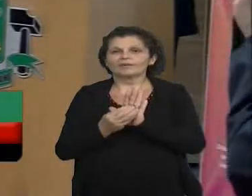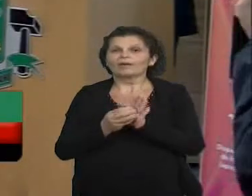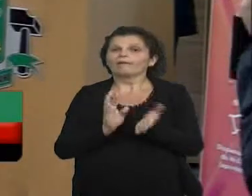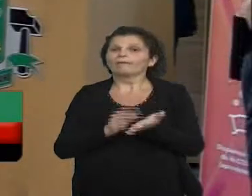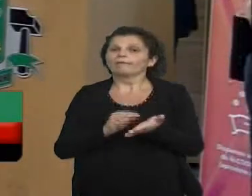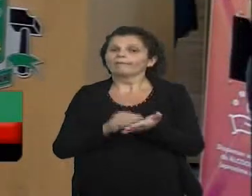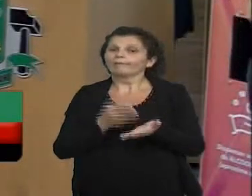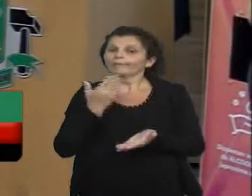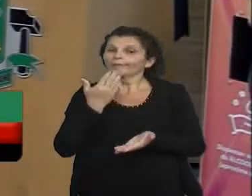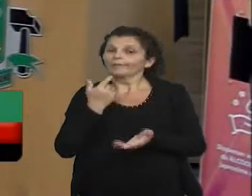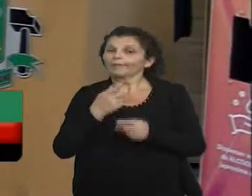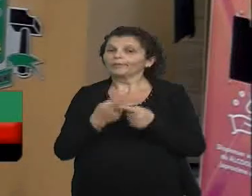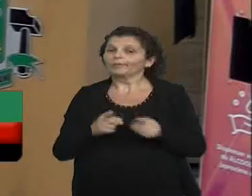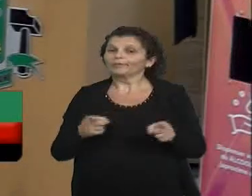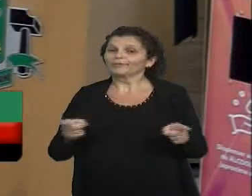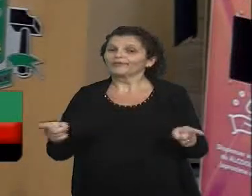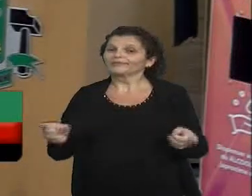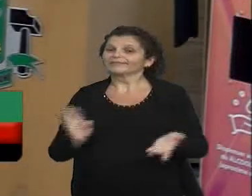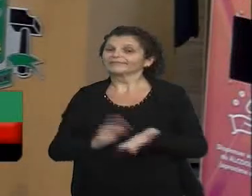tá?